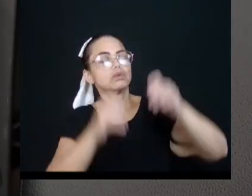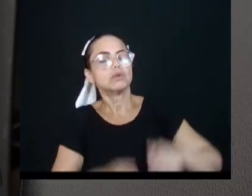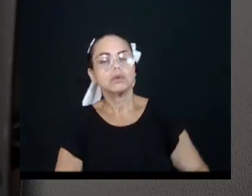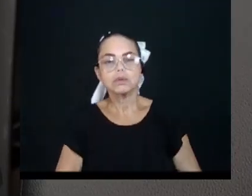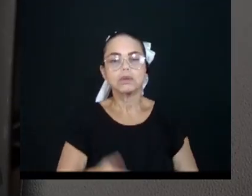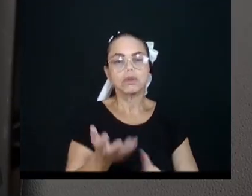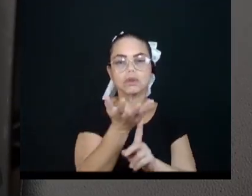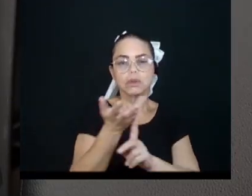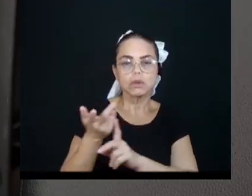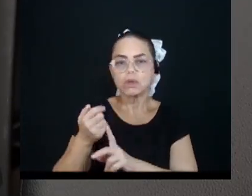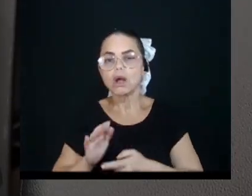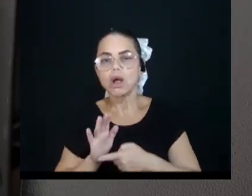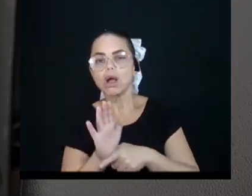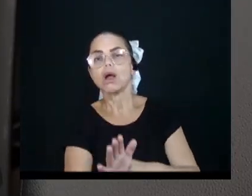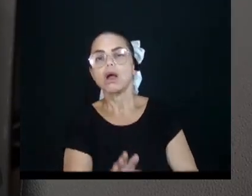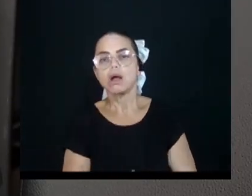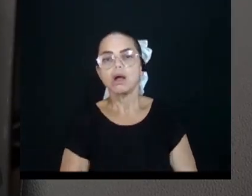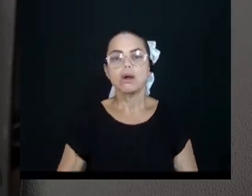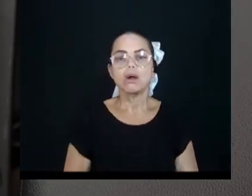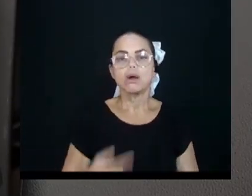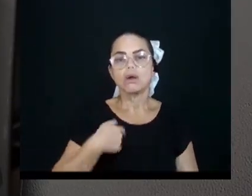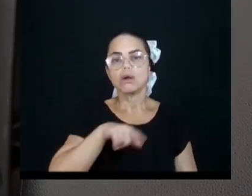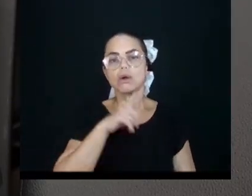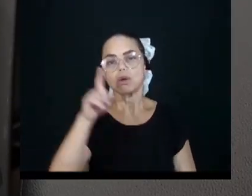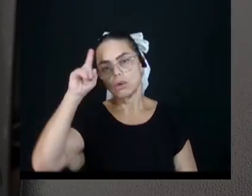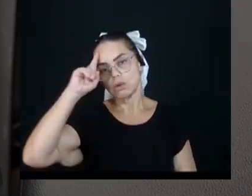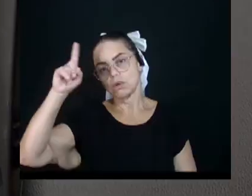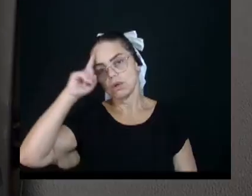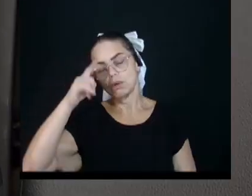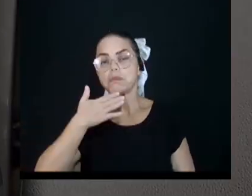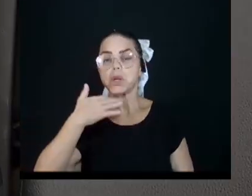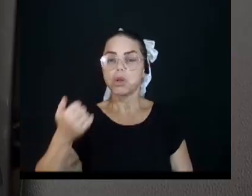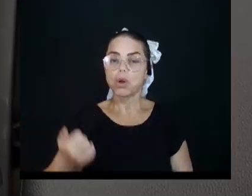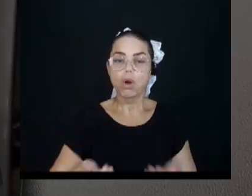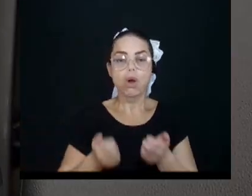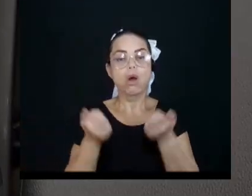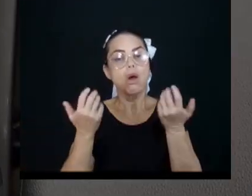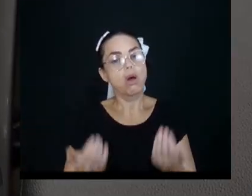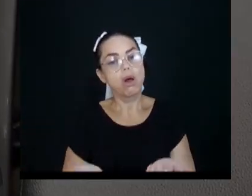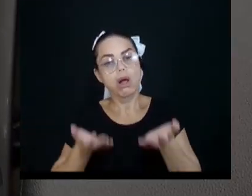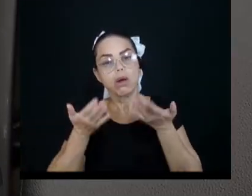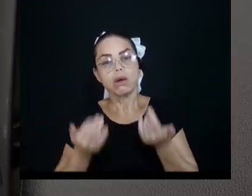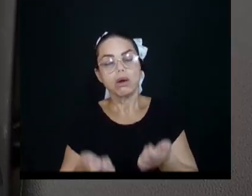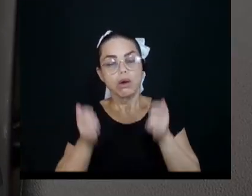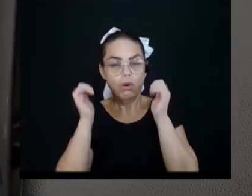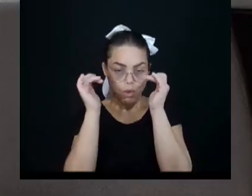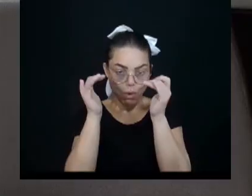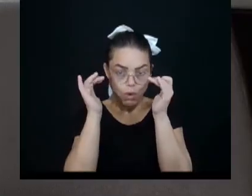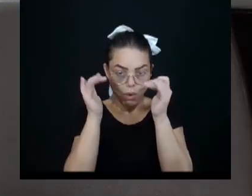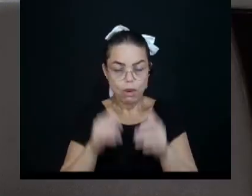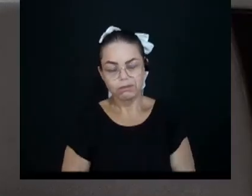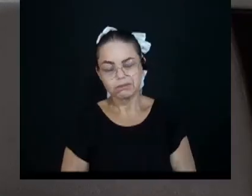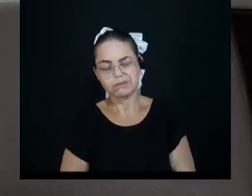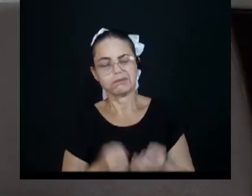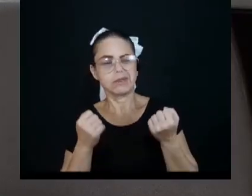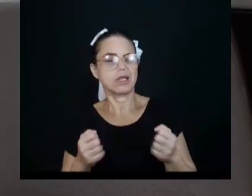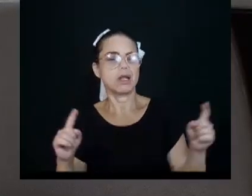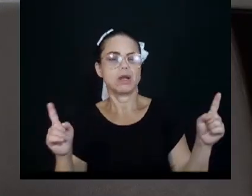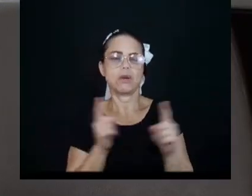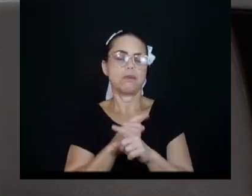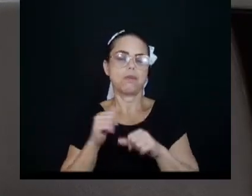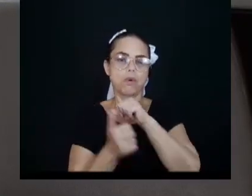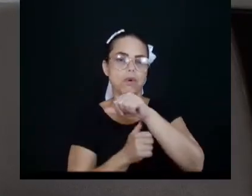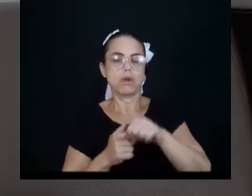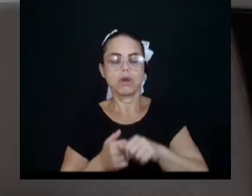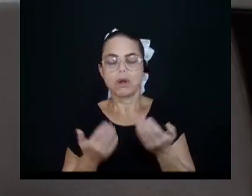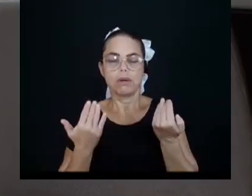muito a fazer o nosso dia a dia um pouco mais leve, um pouco mais reflexivo, menos pesado, né? Então, nós temos